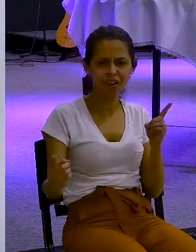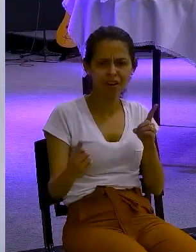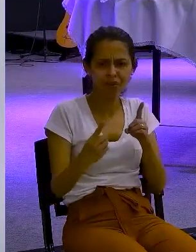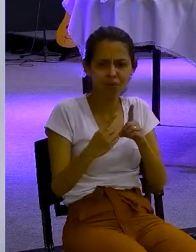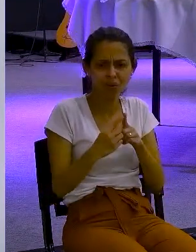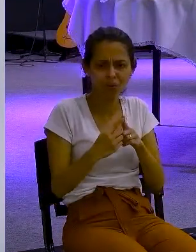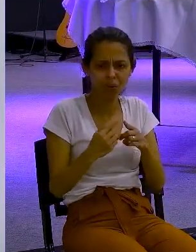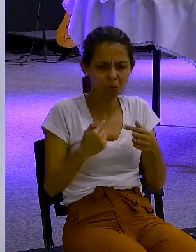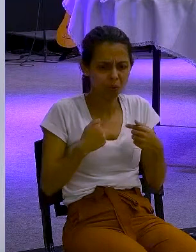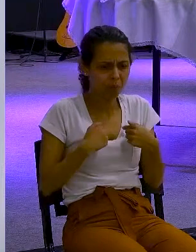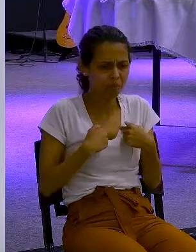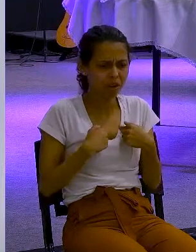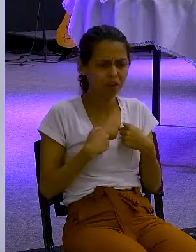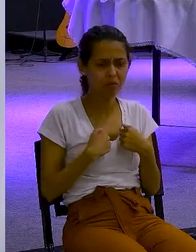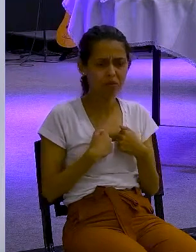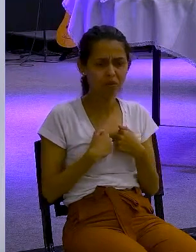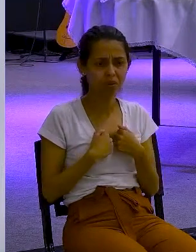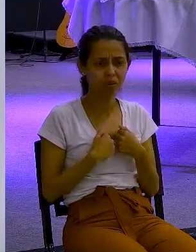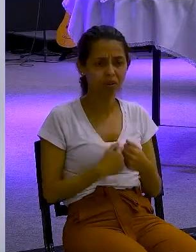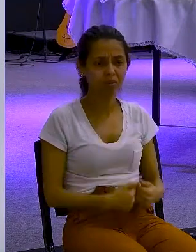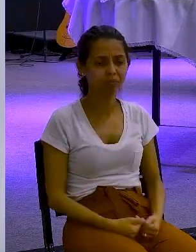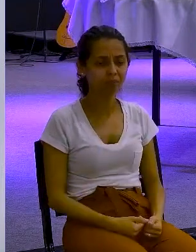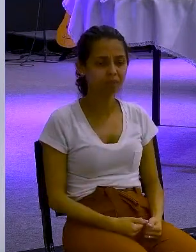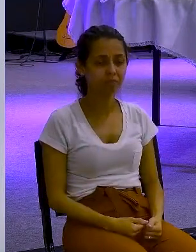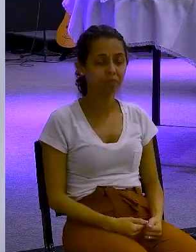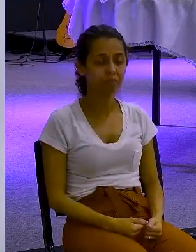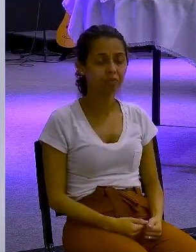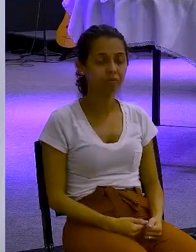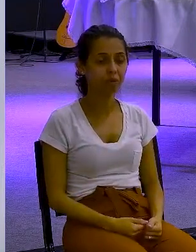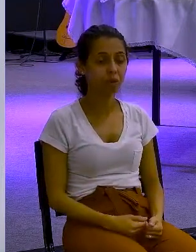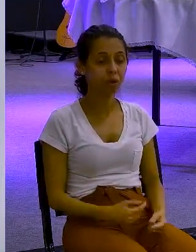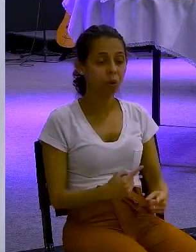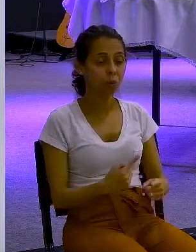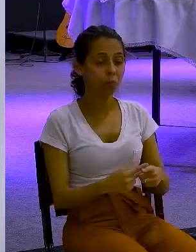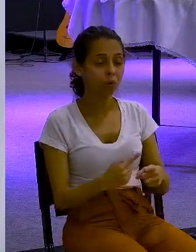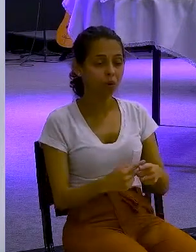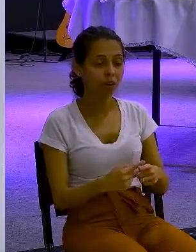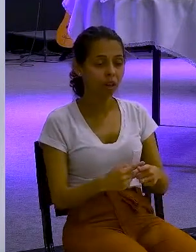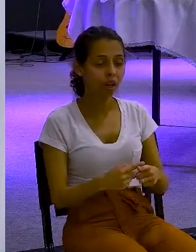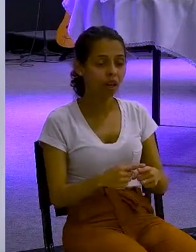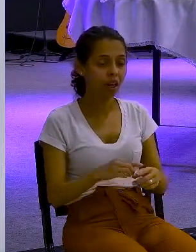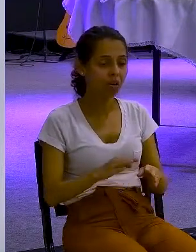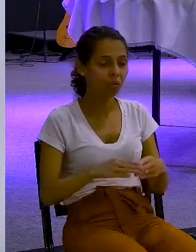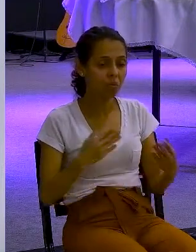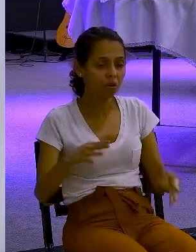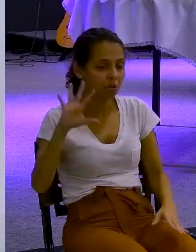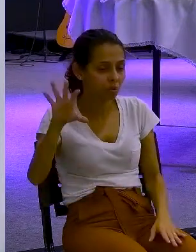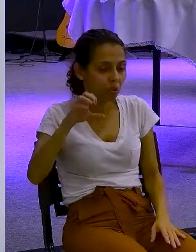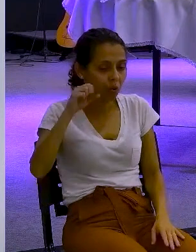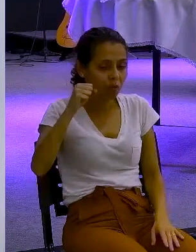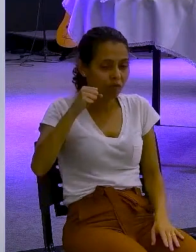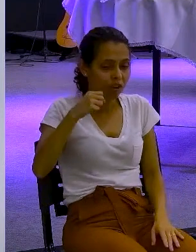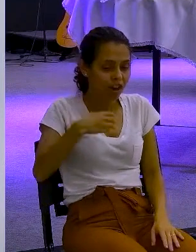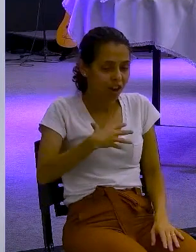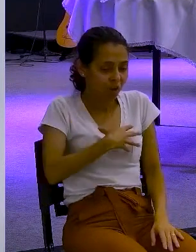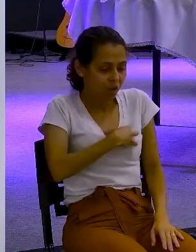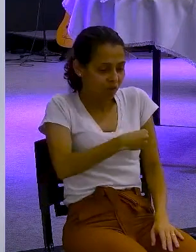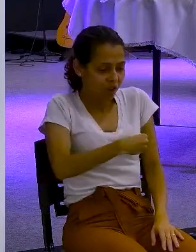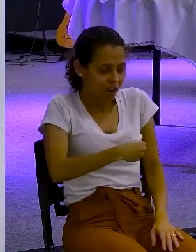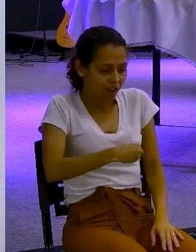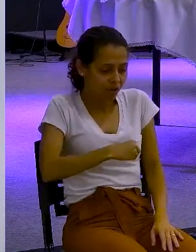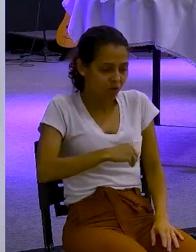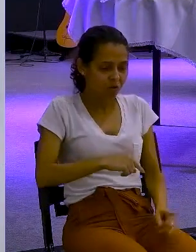que me chegou aos ouvidos a voz da tua saudação, a criança estremeceu de alegria dentro de